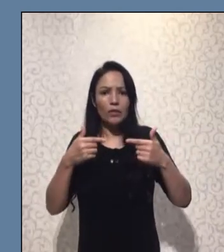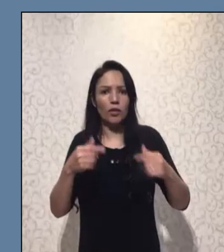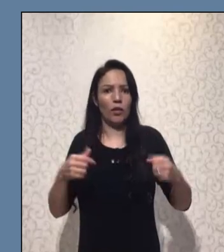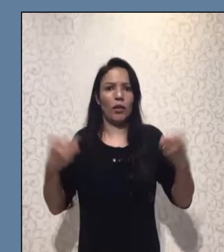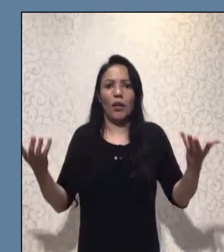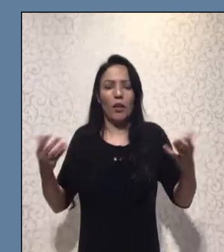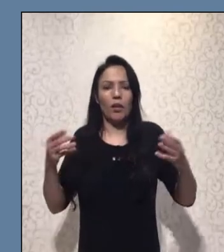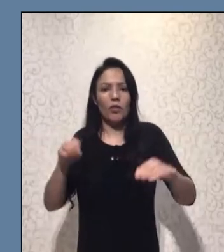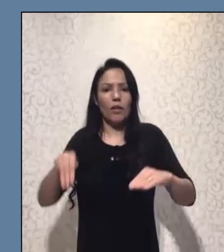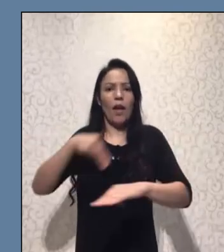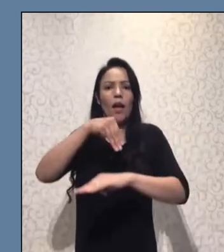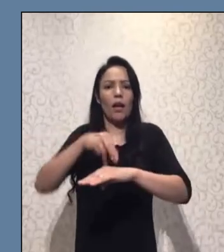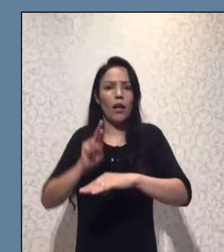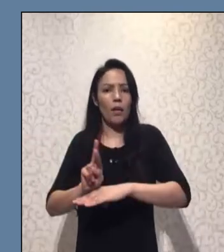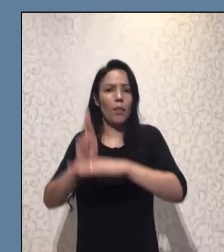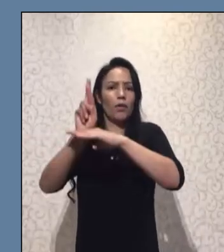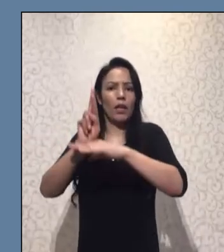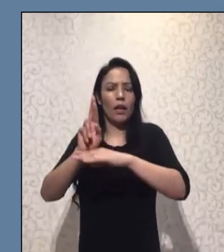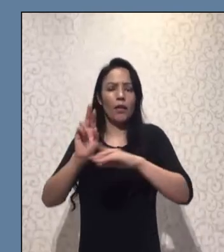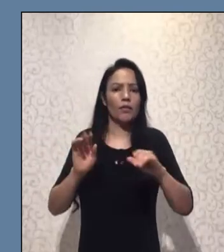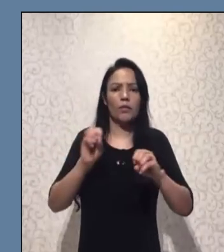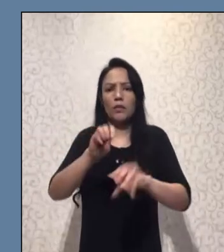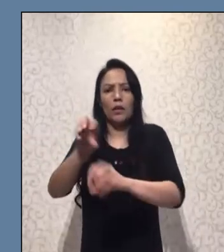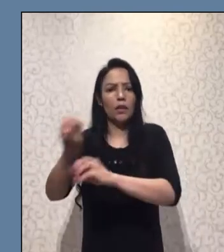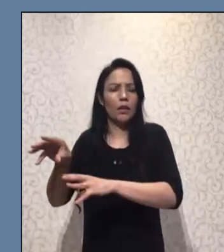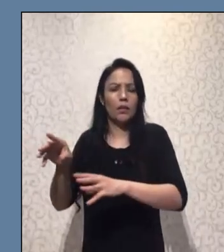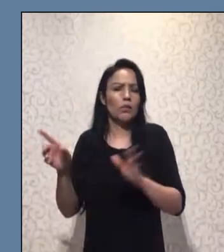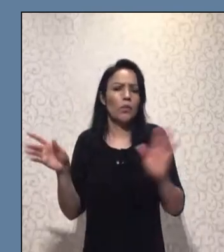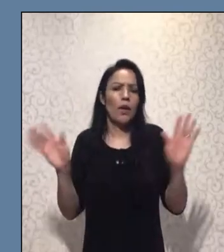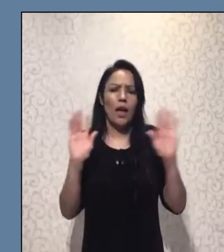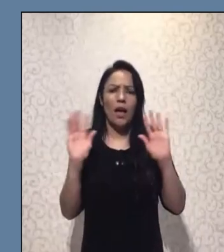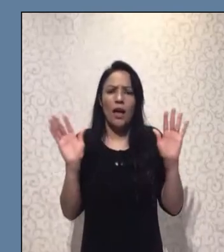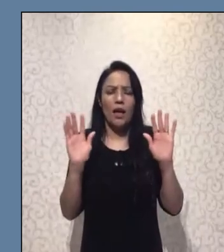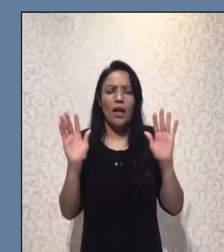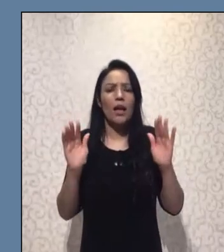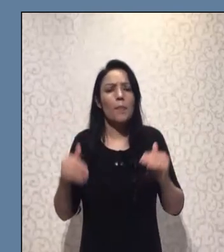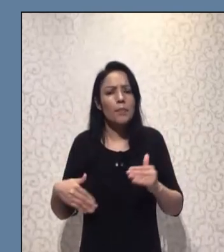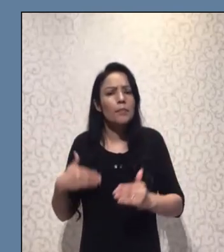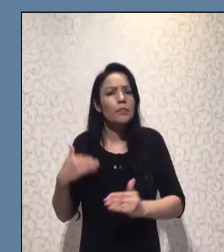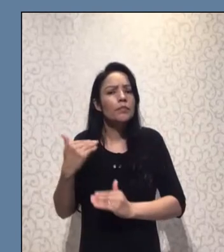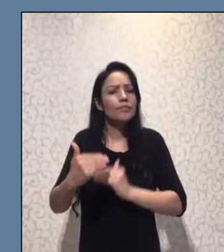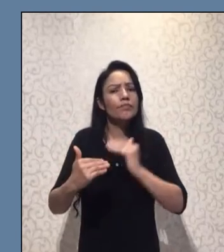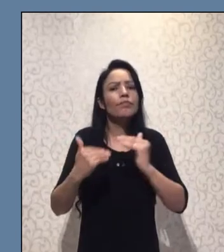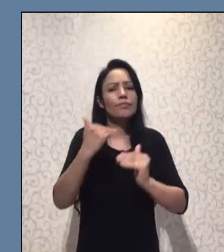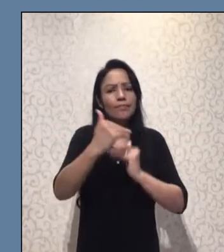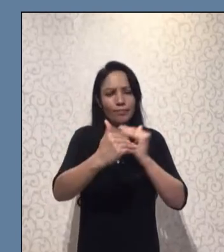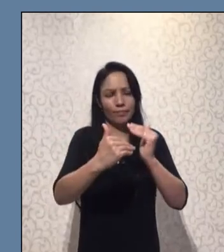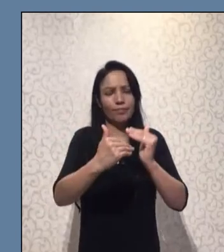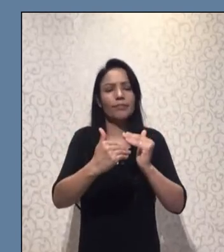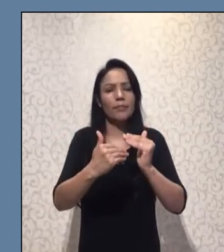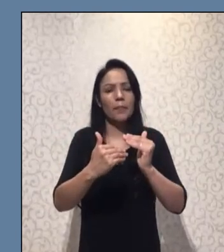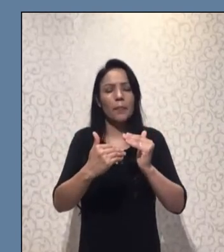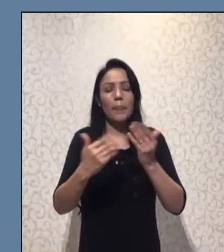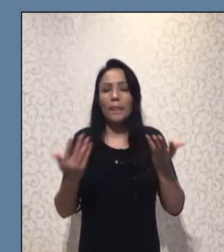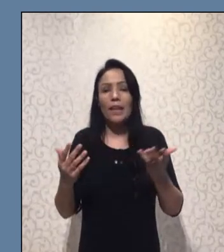é complexa, né? Quer dizer, passa por muitas instâncias, como você falou. Porque a precariedade é tão